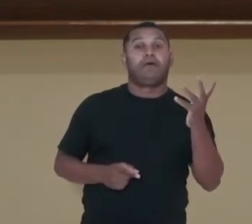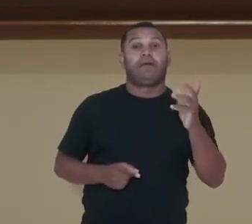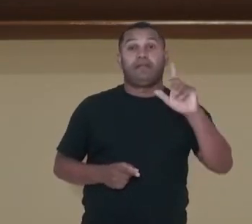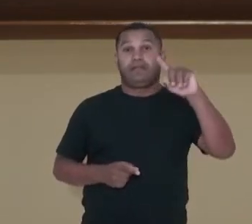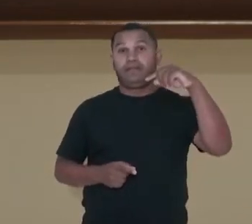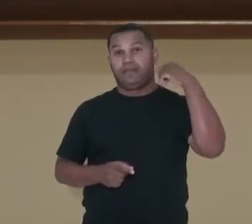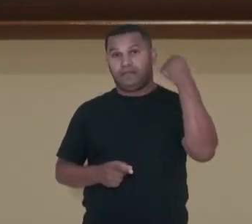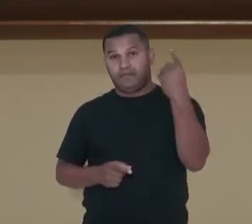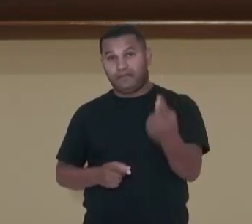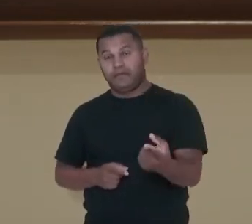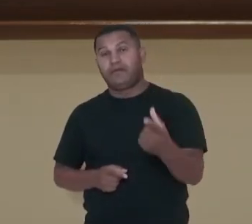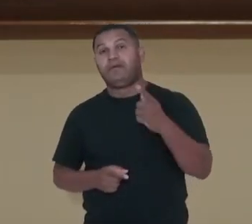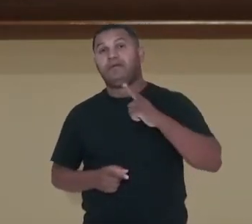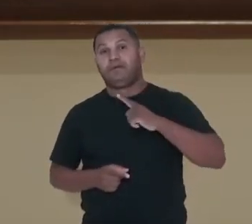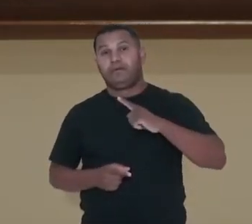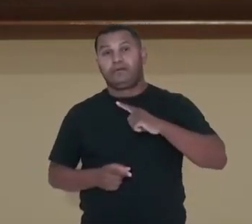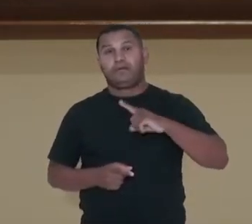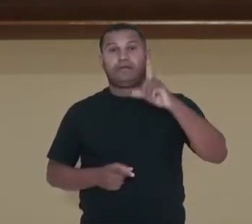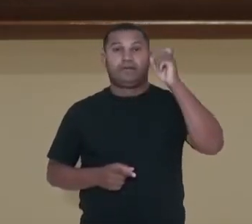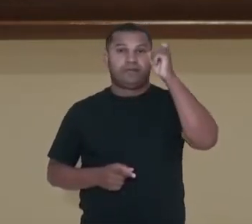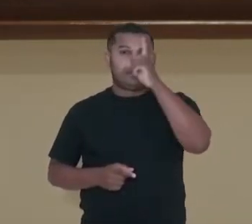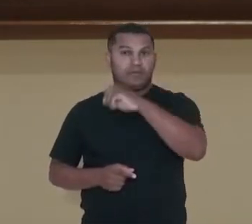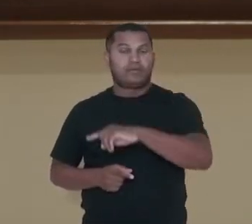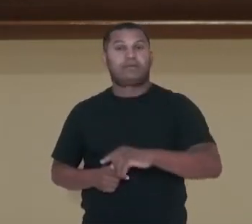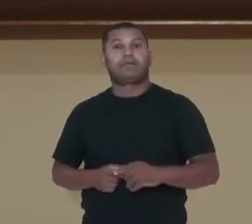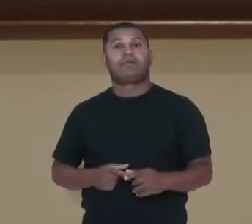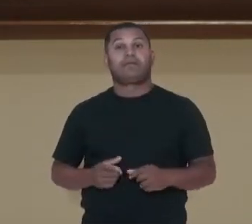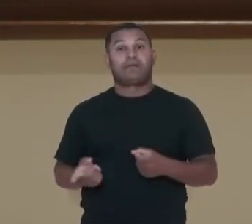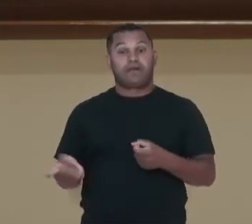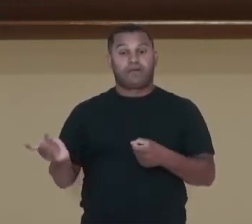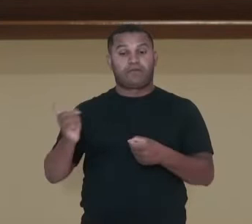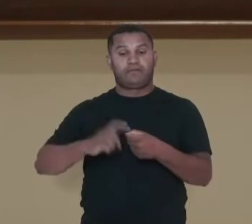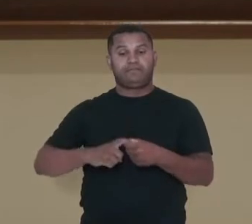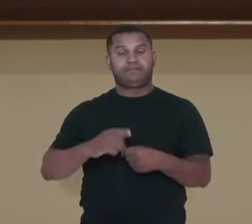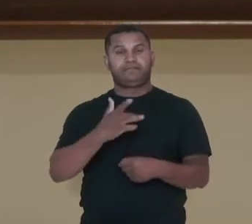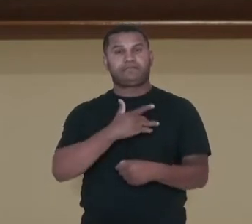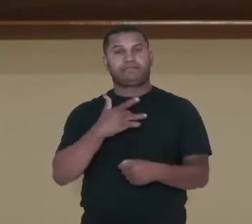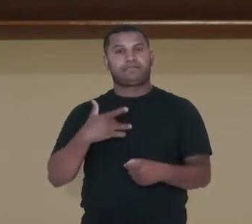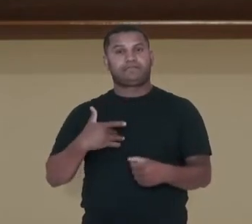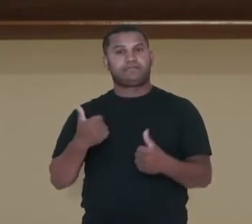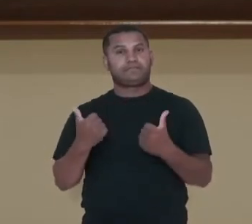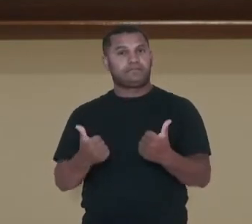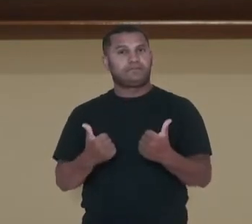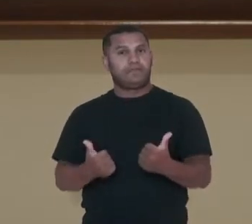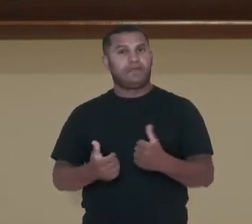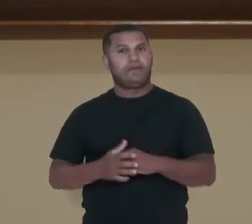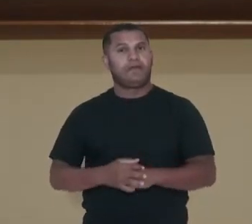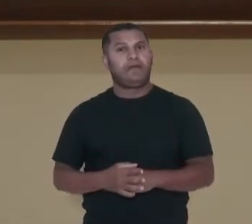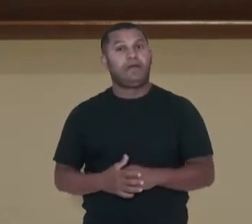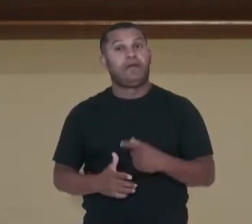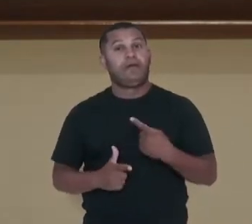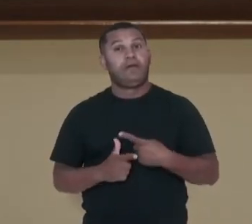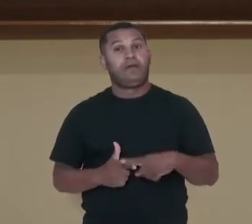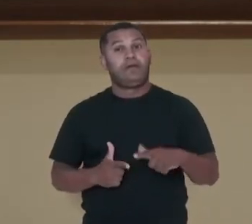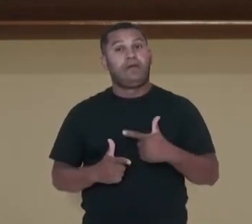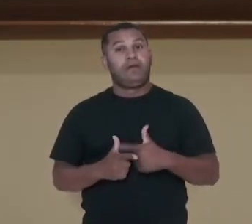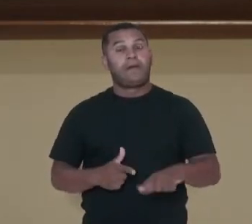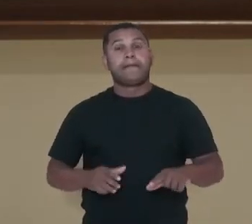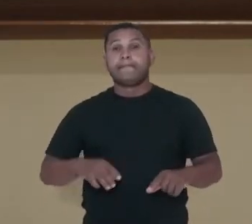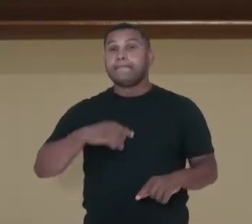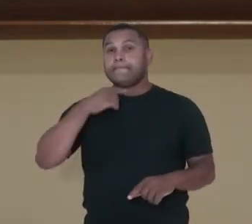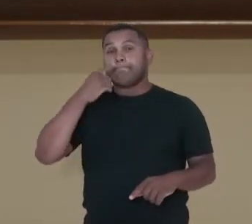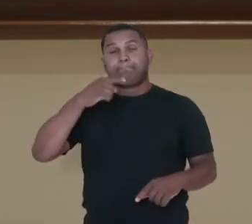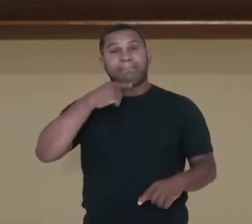dificuldade, o problema é maior em recuperar a saúde, né? O metabolismo, as